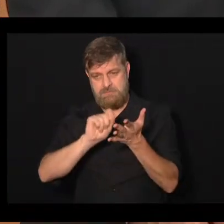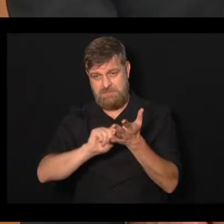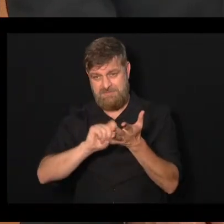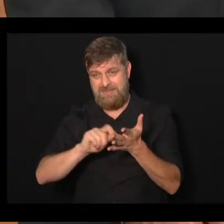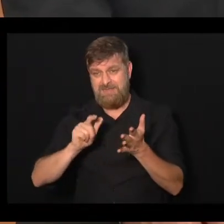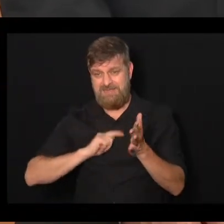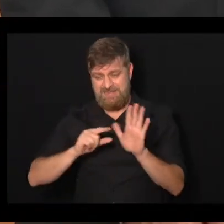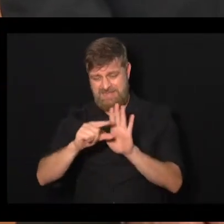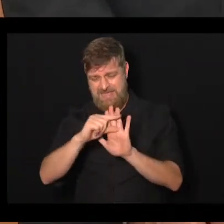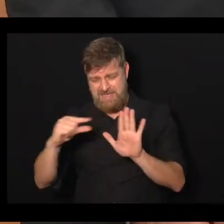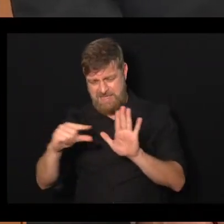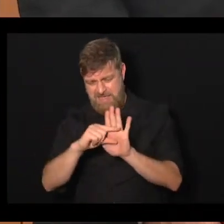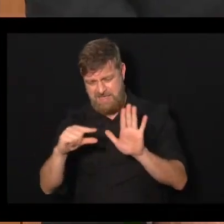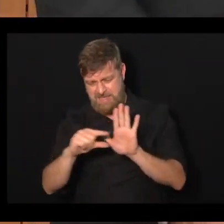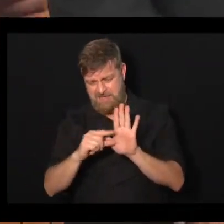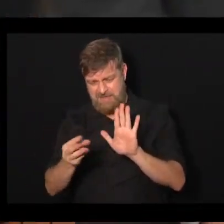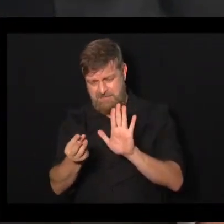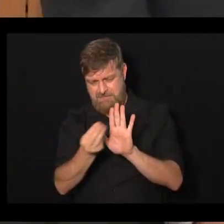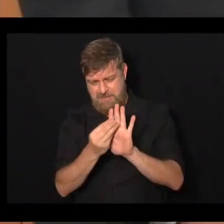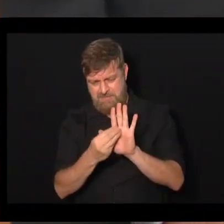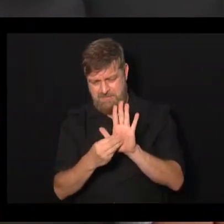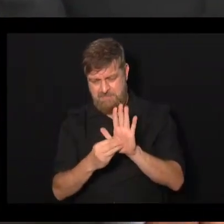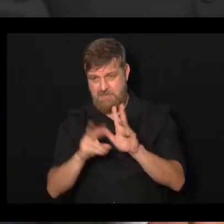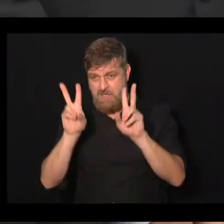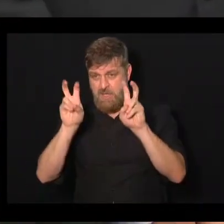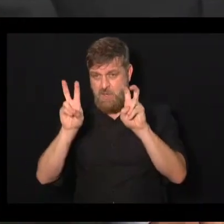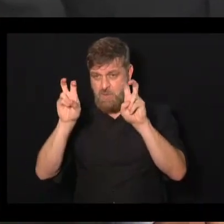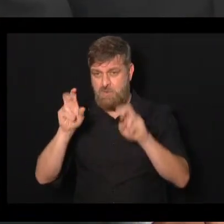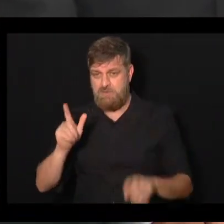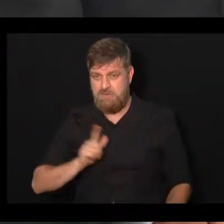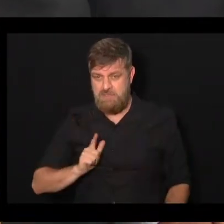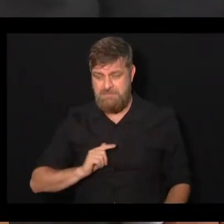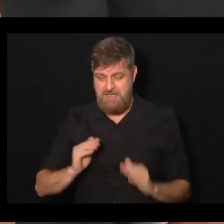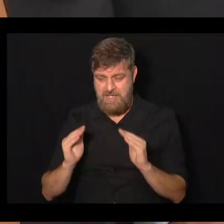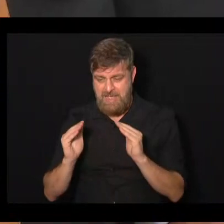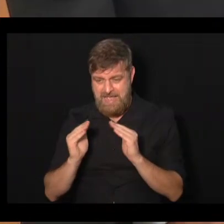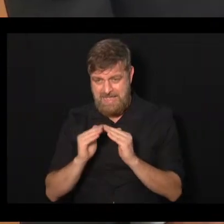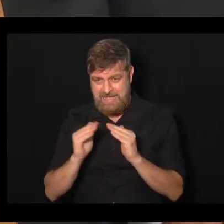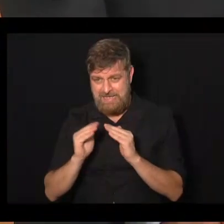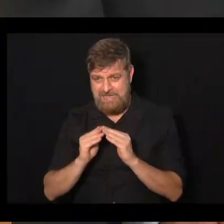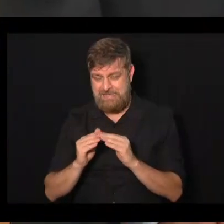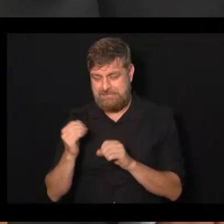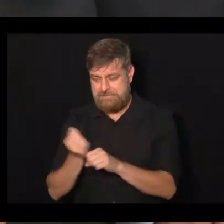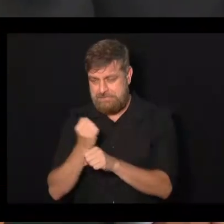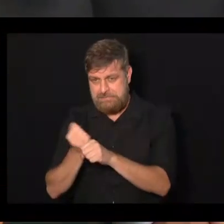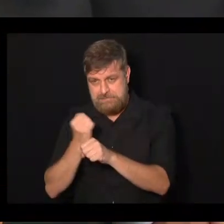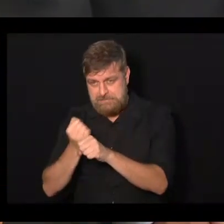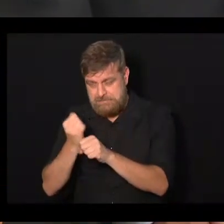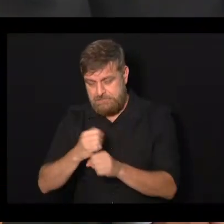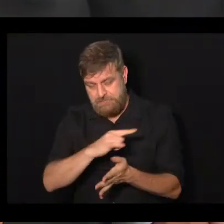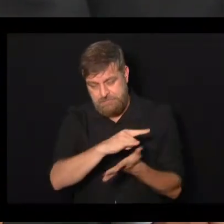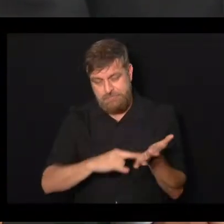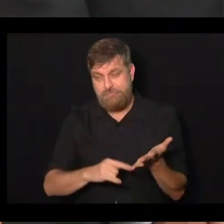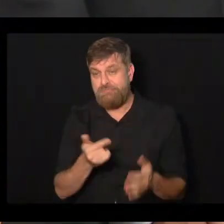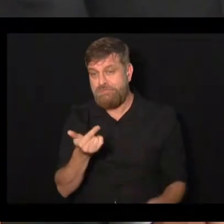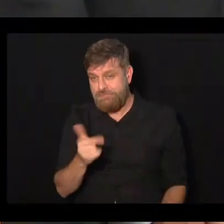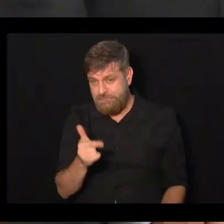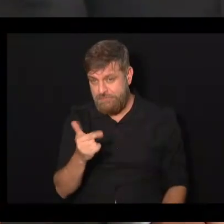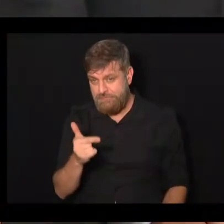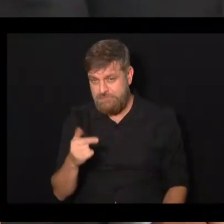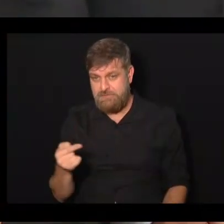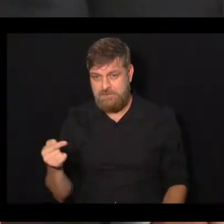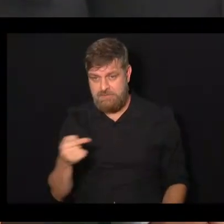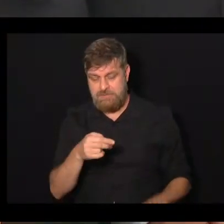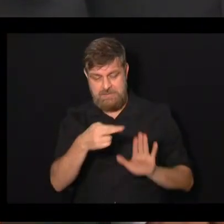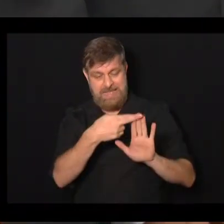emendas, que dispõe sobre a regularização de construções clandestinas e irregulares na forma que